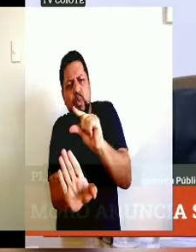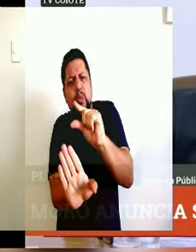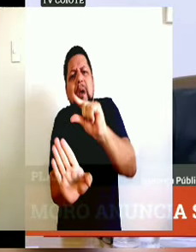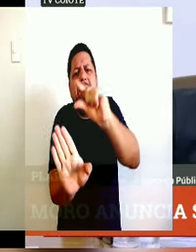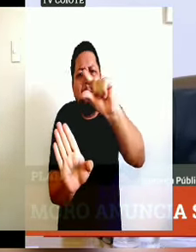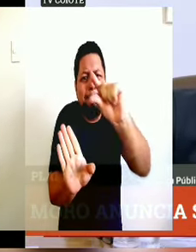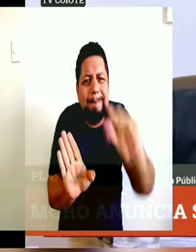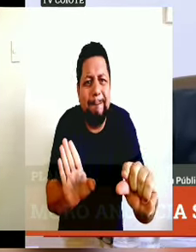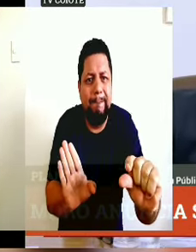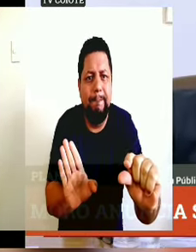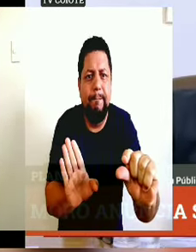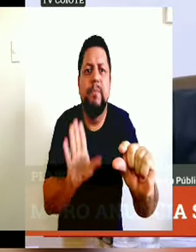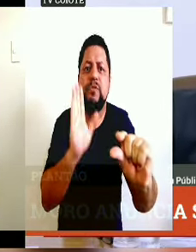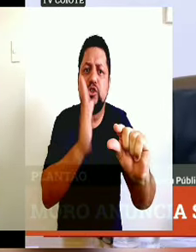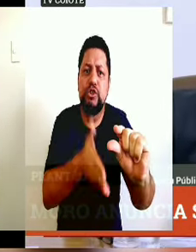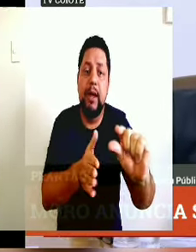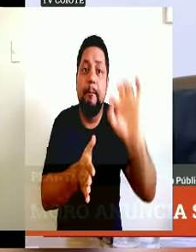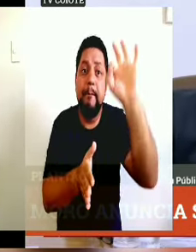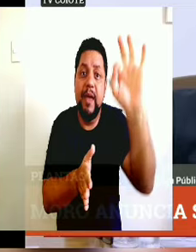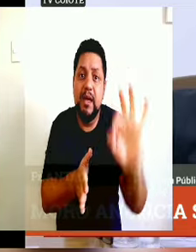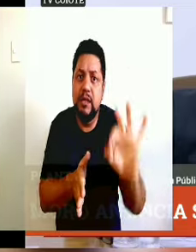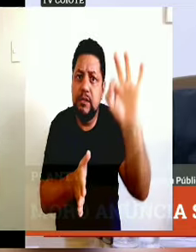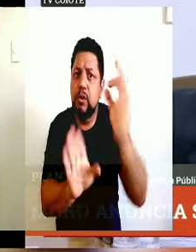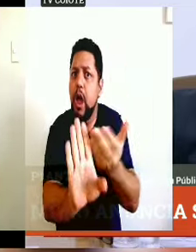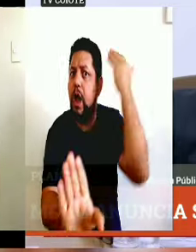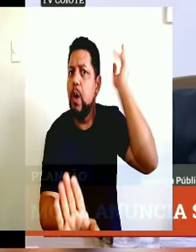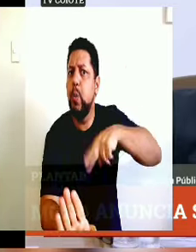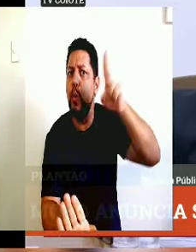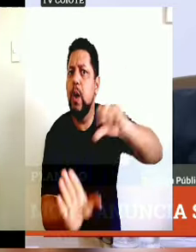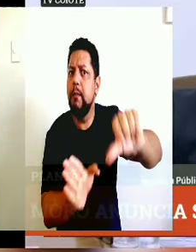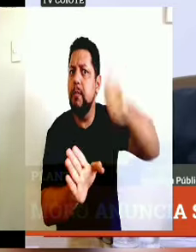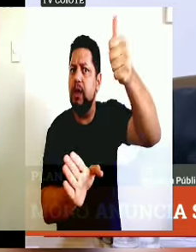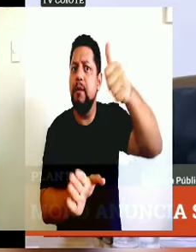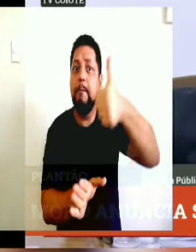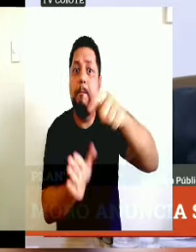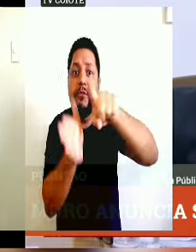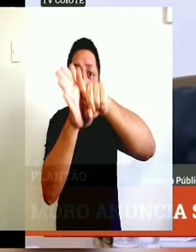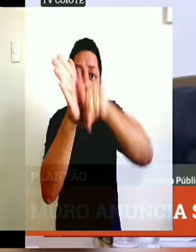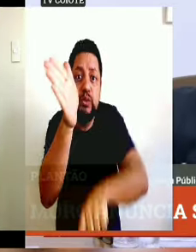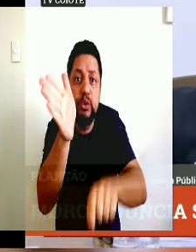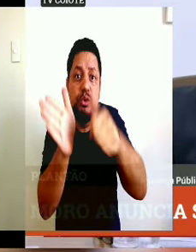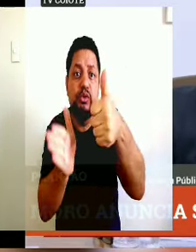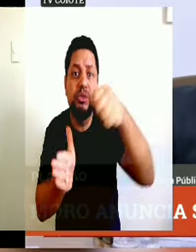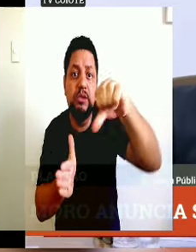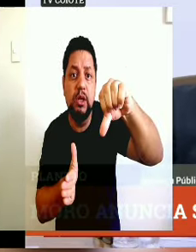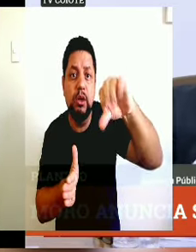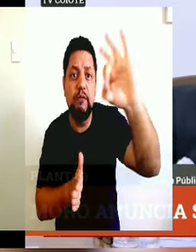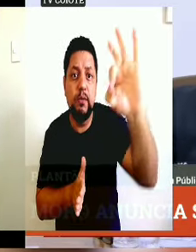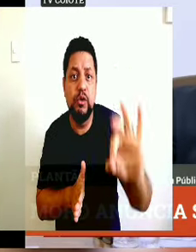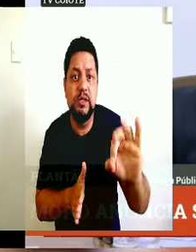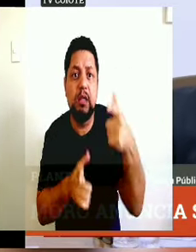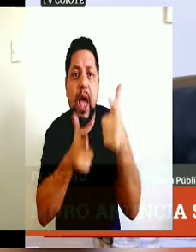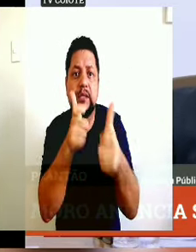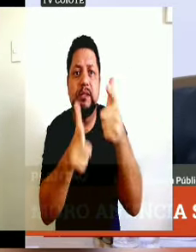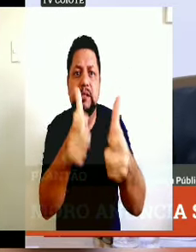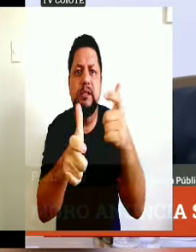nós tivemos uma queda em percentuais sem precedentes históricos, né, menos 19% de